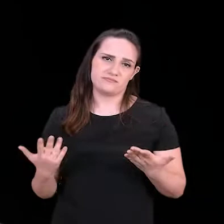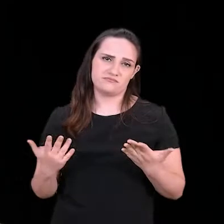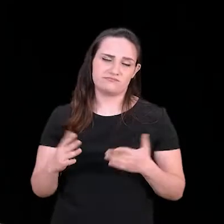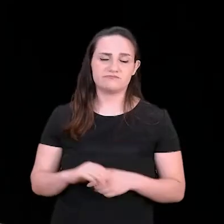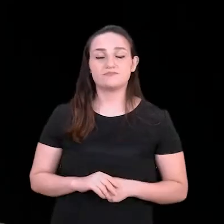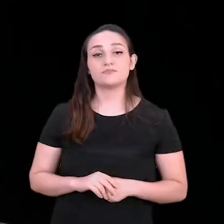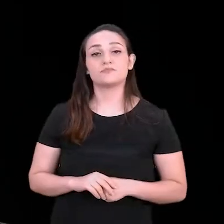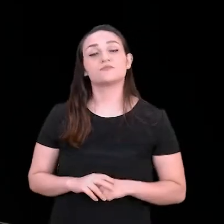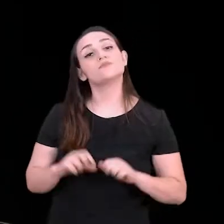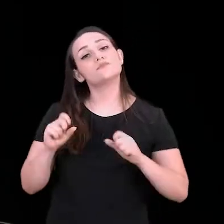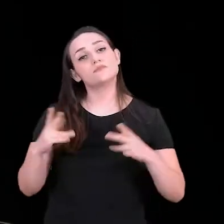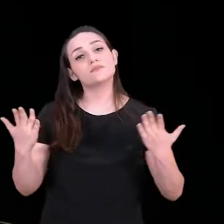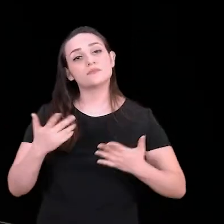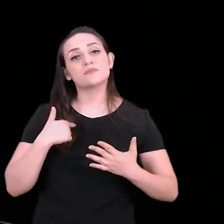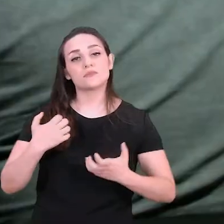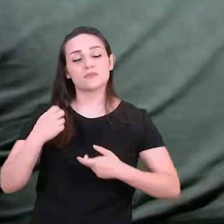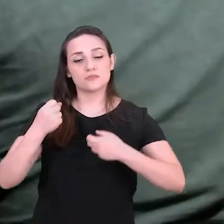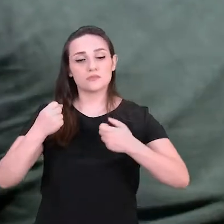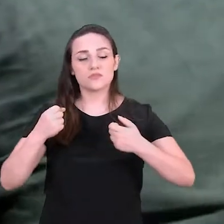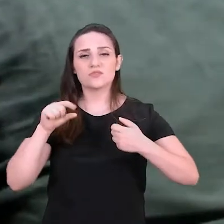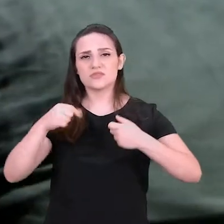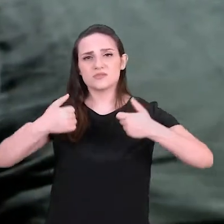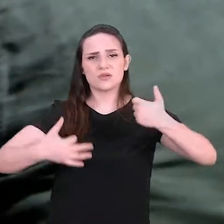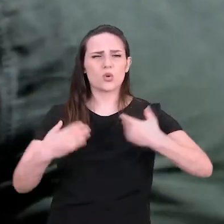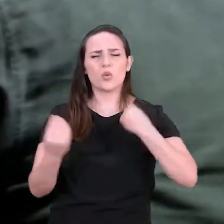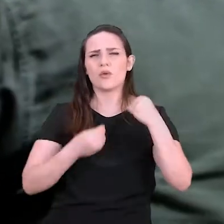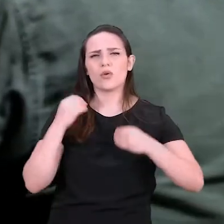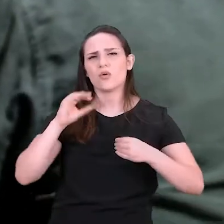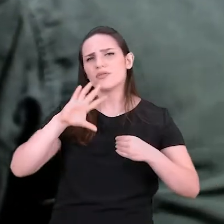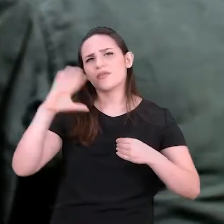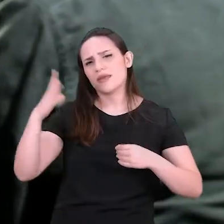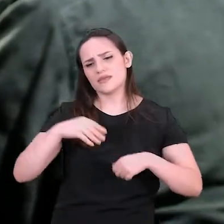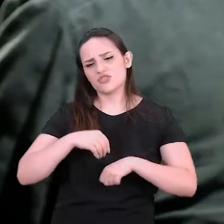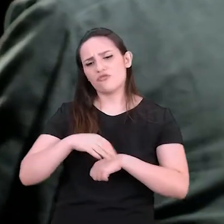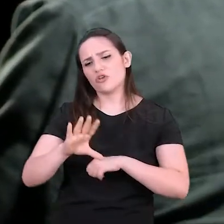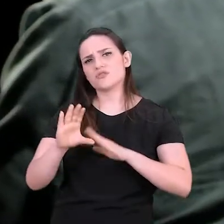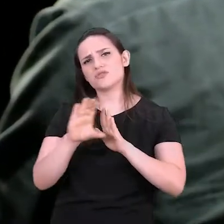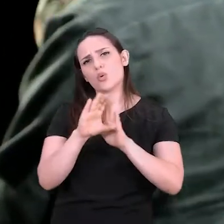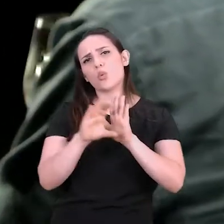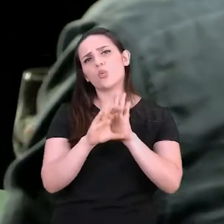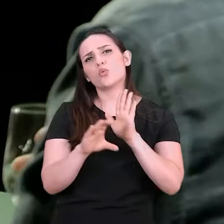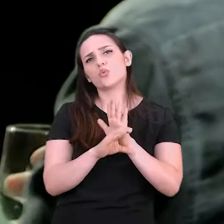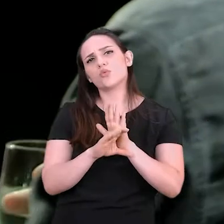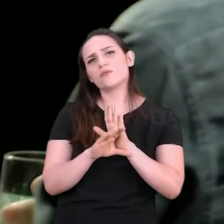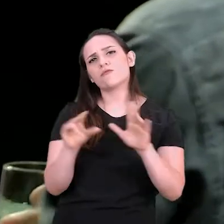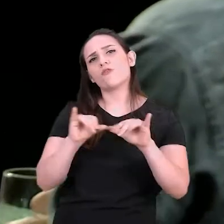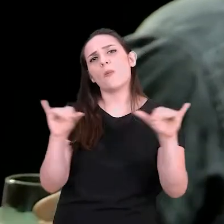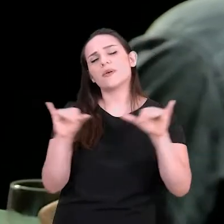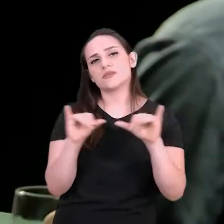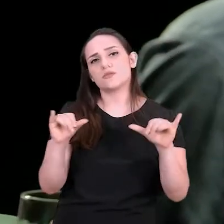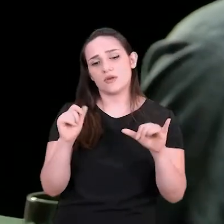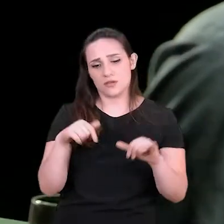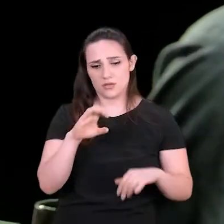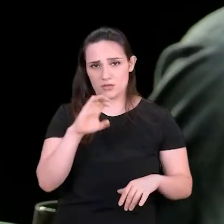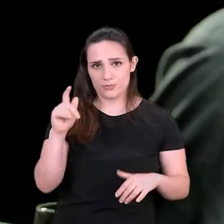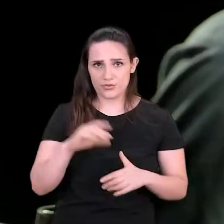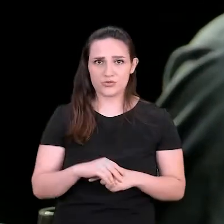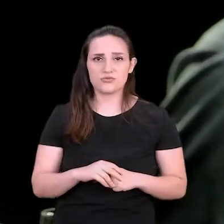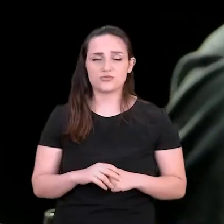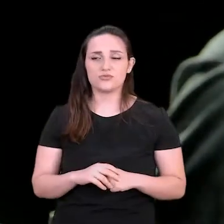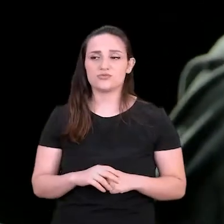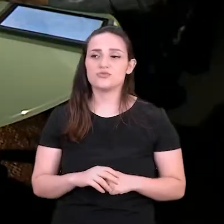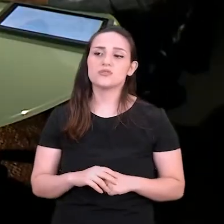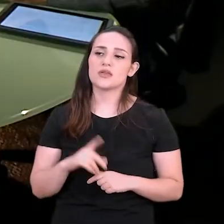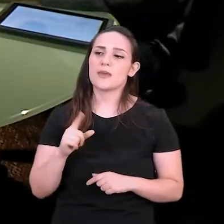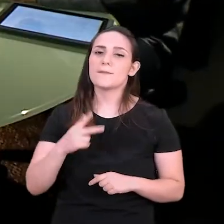sendo oferecido, mais nada, né? Bom, falando um pouco da forma agora desses conteúdos, né, professor? A gente está aqui em Campo Grande, a gente